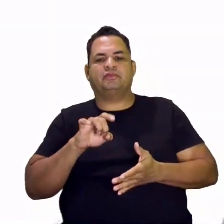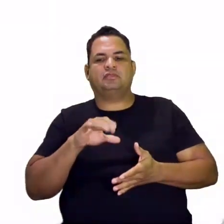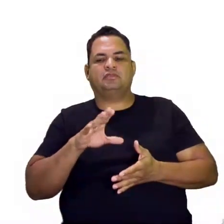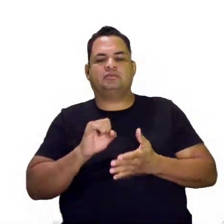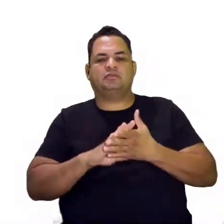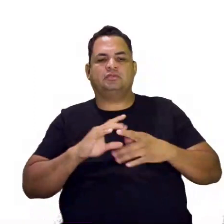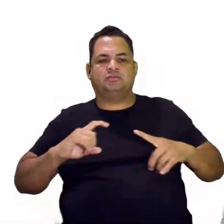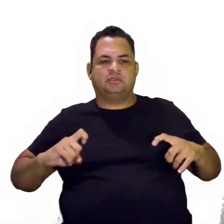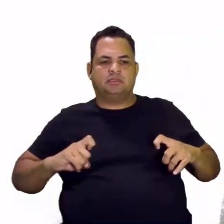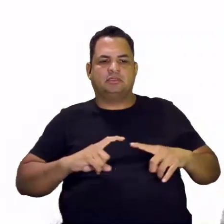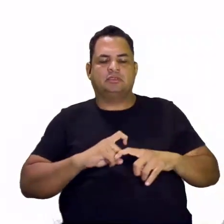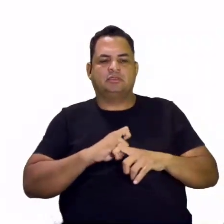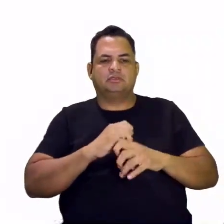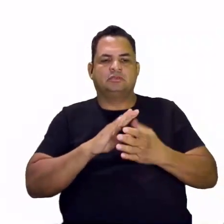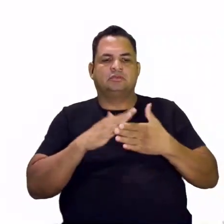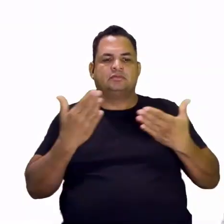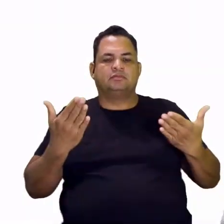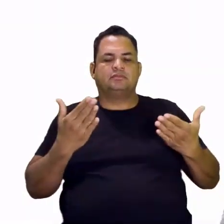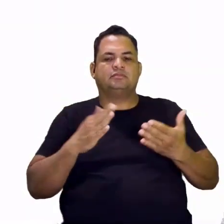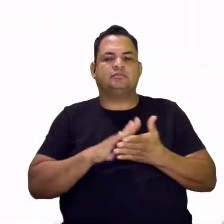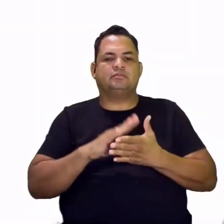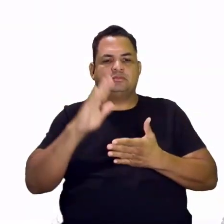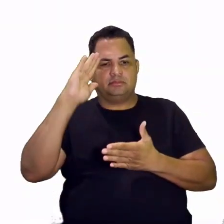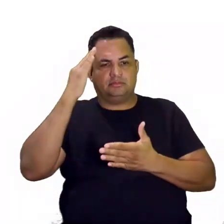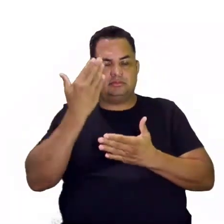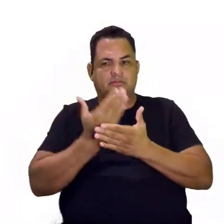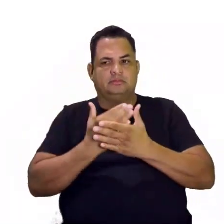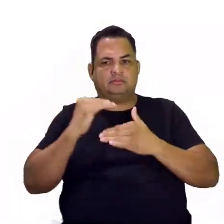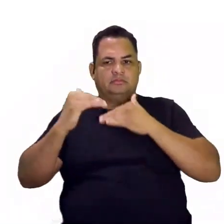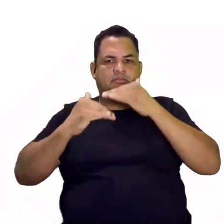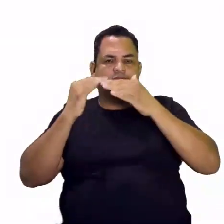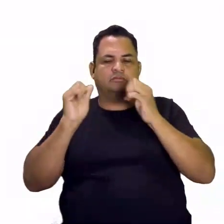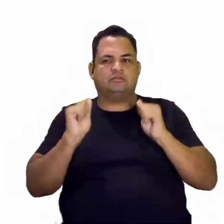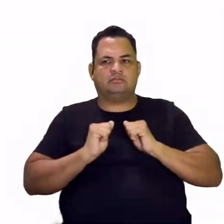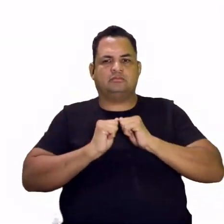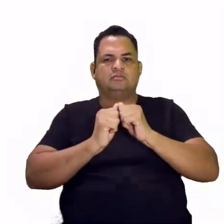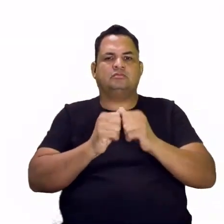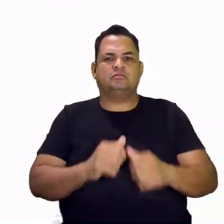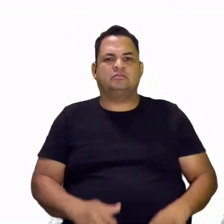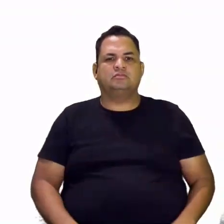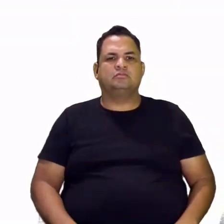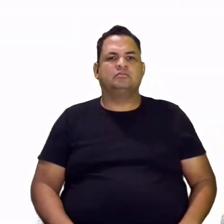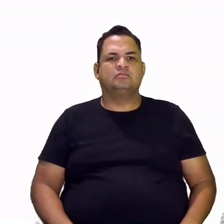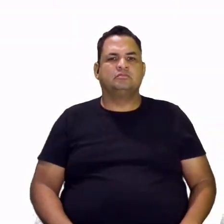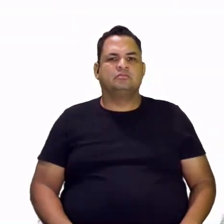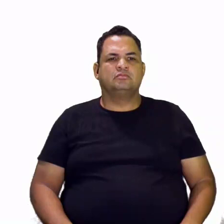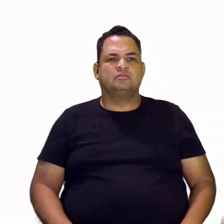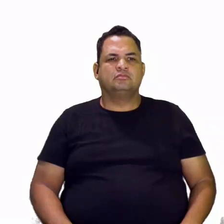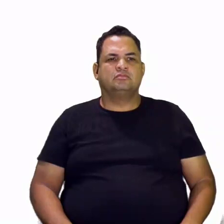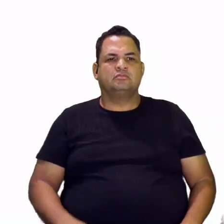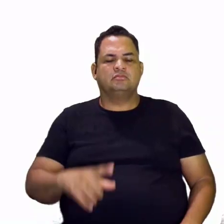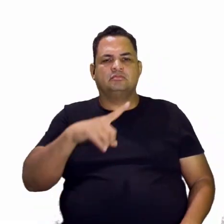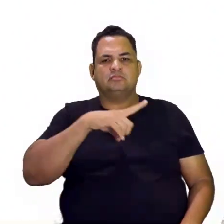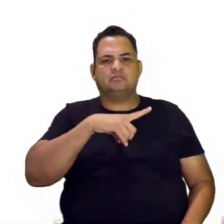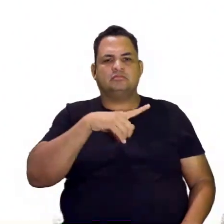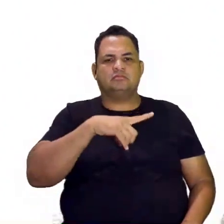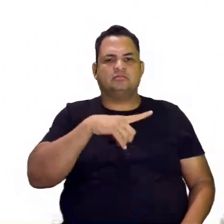as bactérias, tá? Então quer dizer que alguns acreditam que eles evoluíram juntos, tá bom? E aí a gente